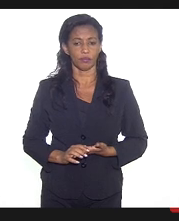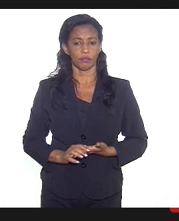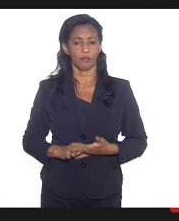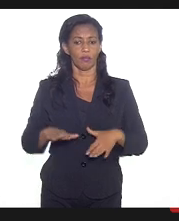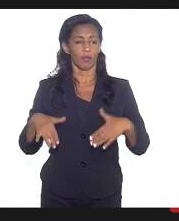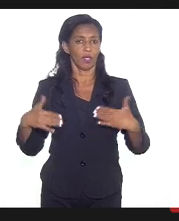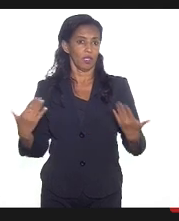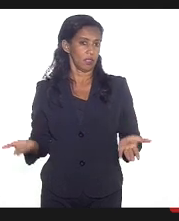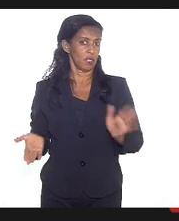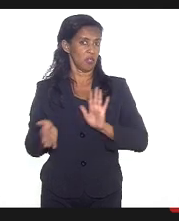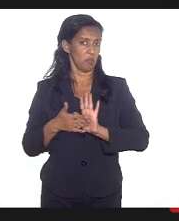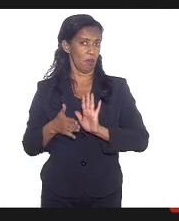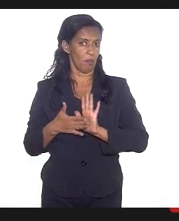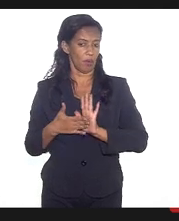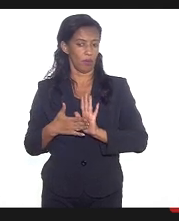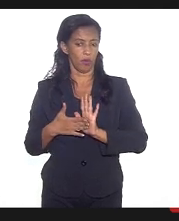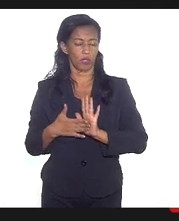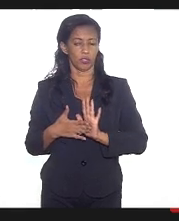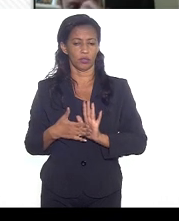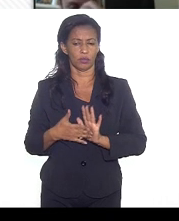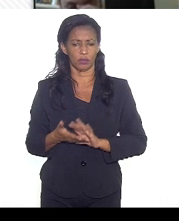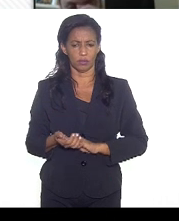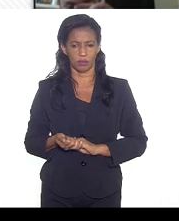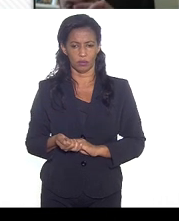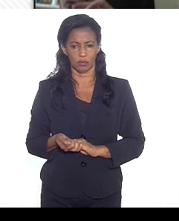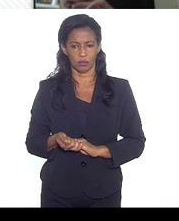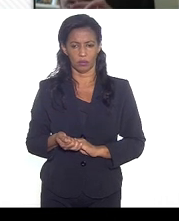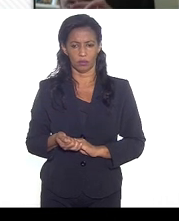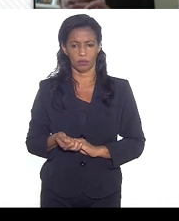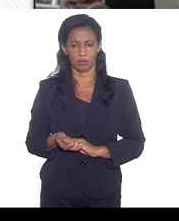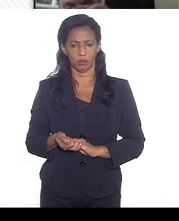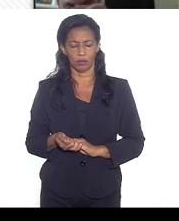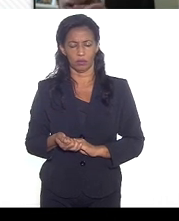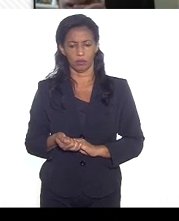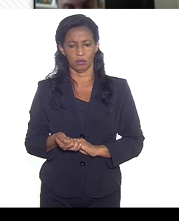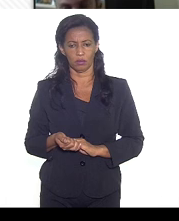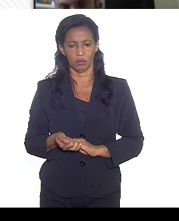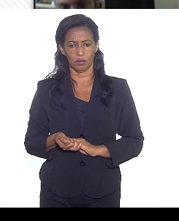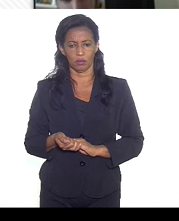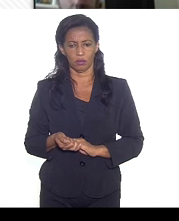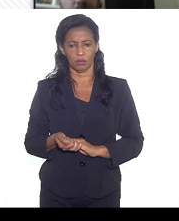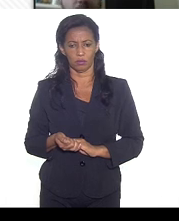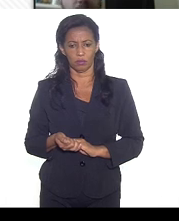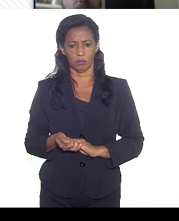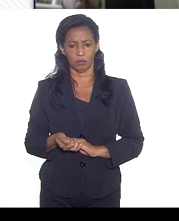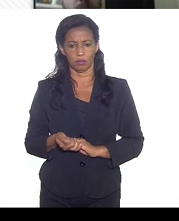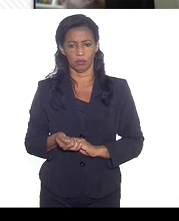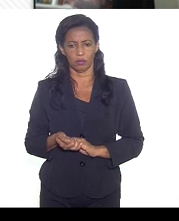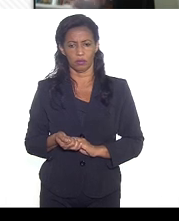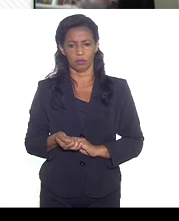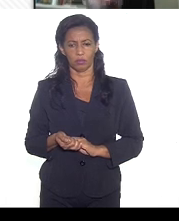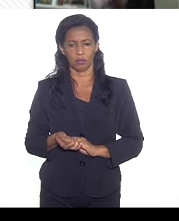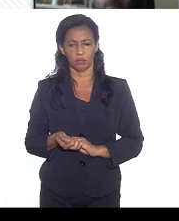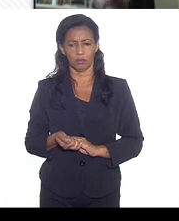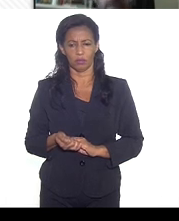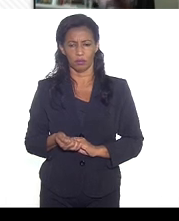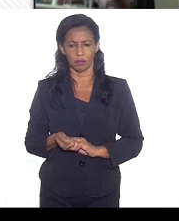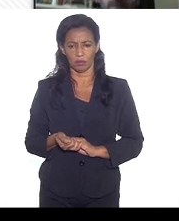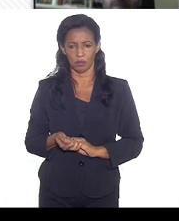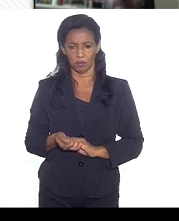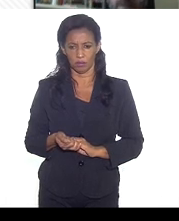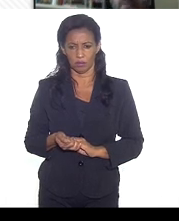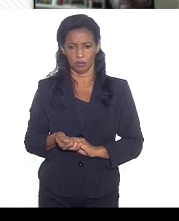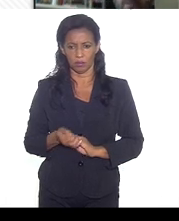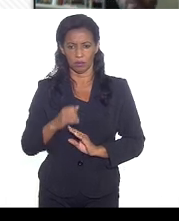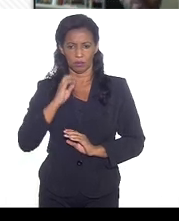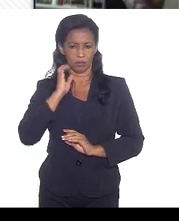Seria uma proposta que deveria... Então, a minha ideia é dizer a ela, eu não quero nenhuma facilidade, por favor, não quero nada. Quero tentar